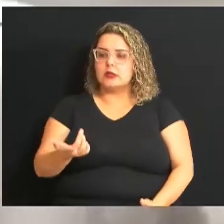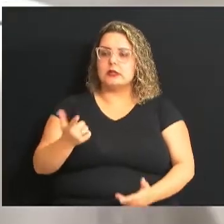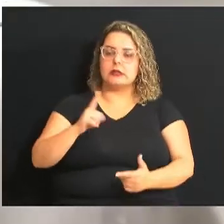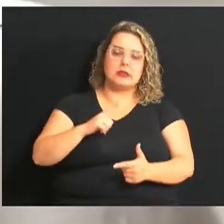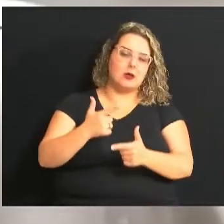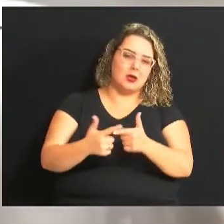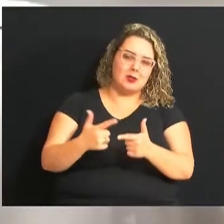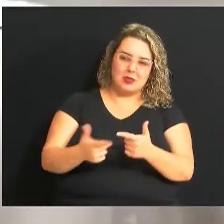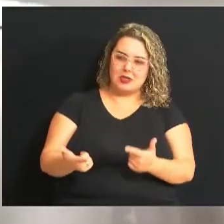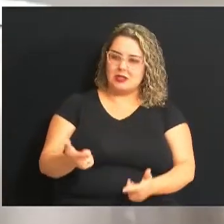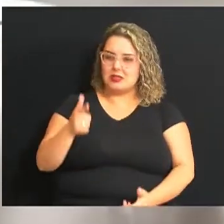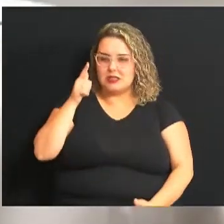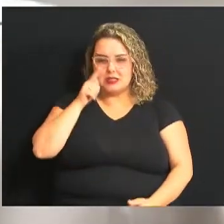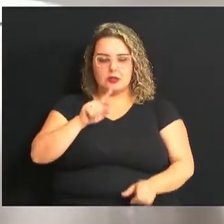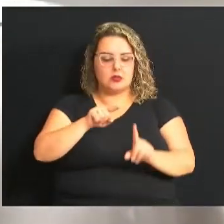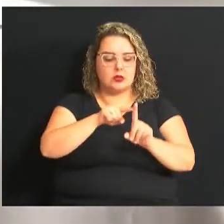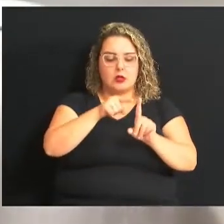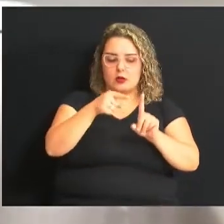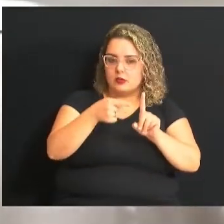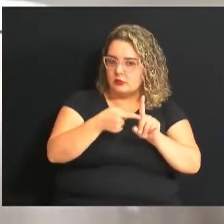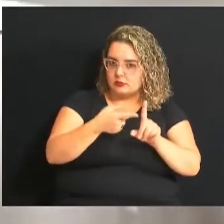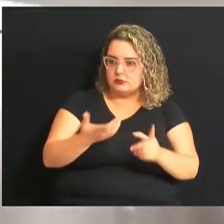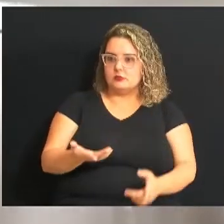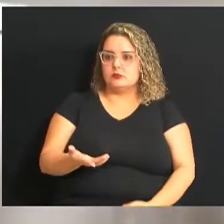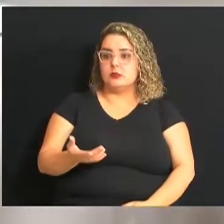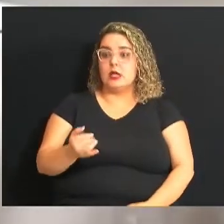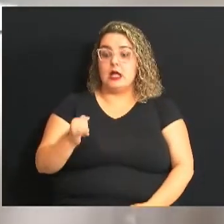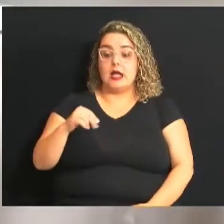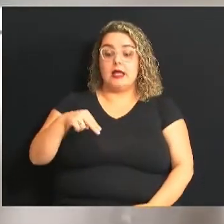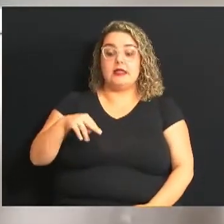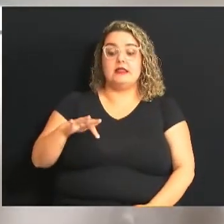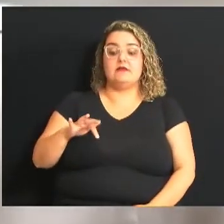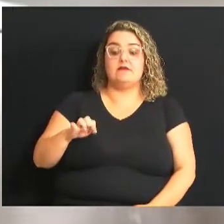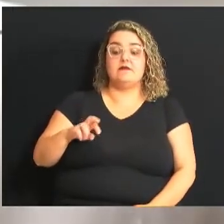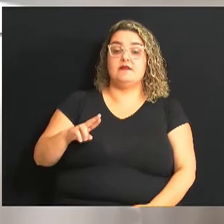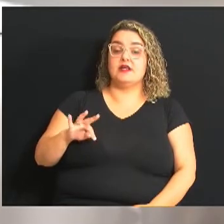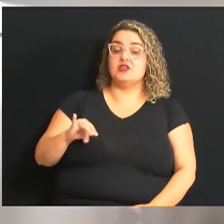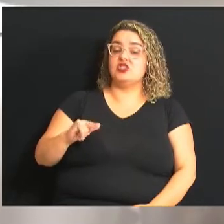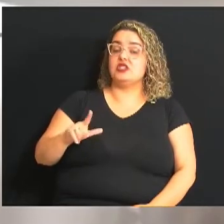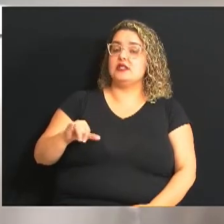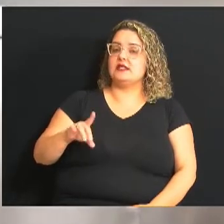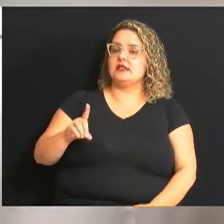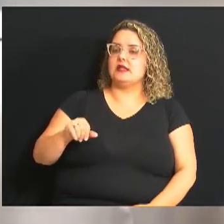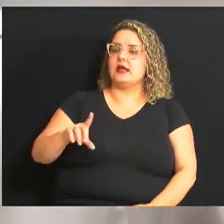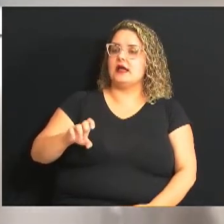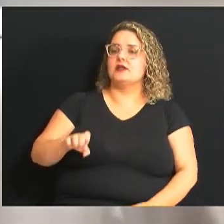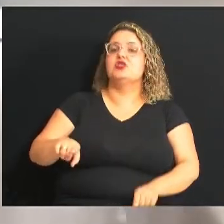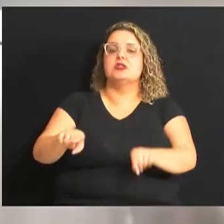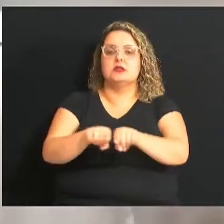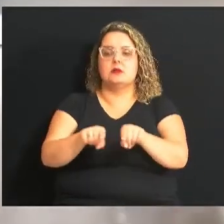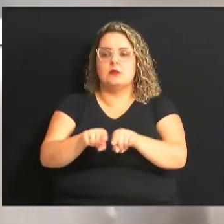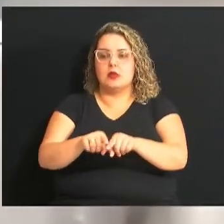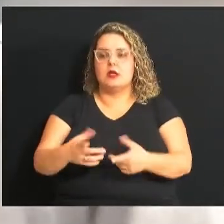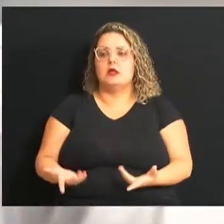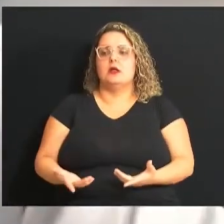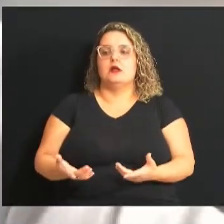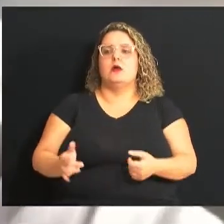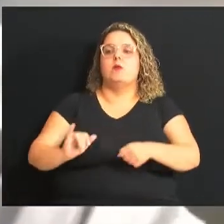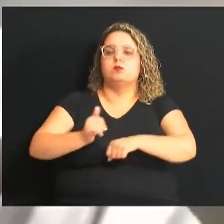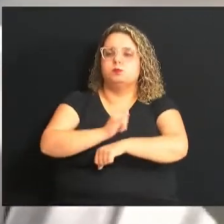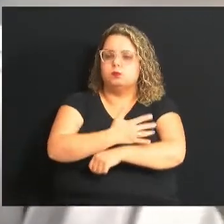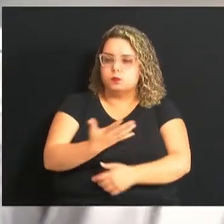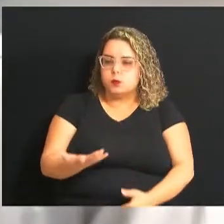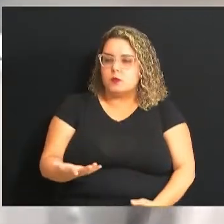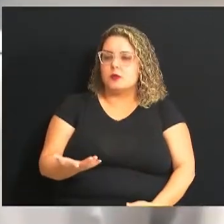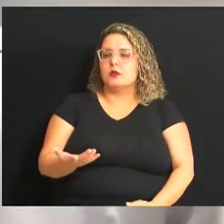não consegue engravidar, aquela infertilidade que é decorrente também da obesidade, que leva àquela